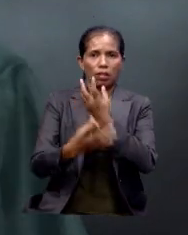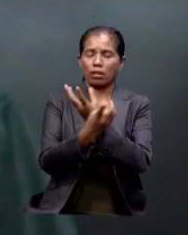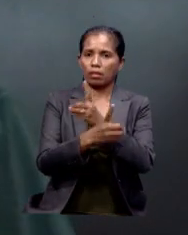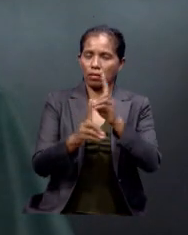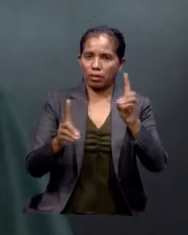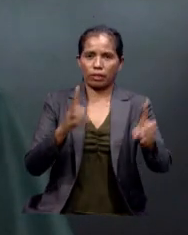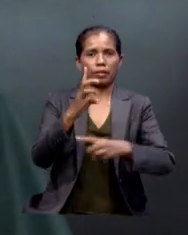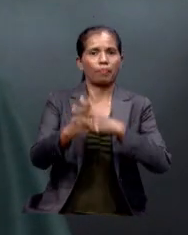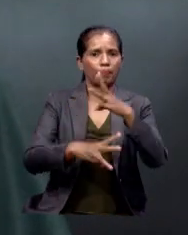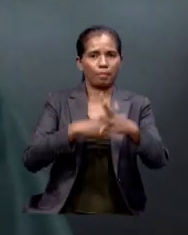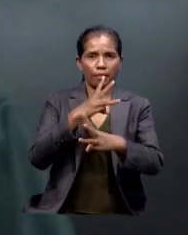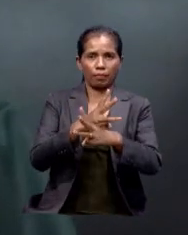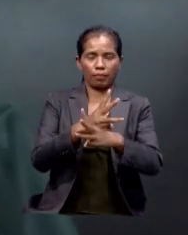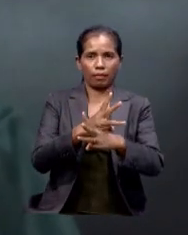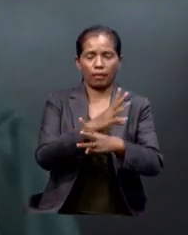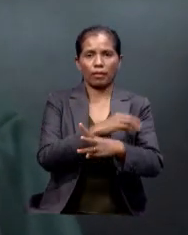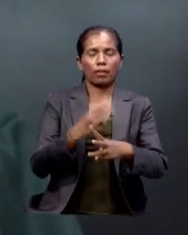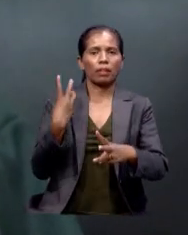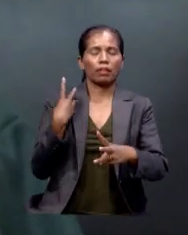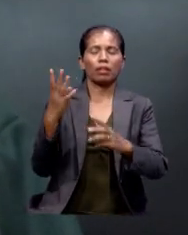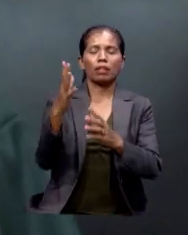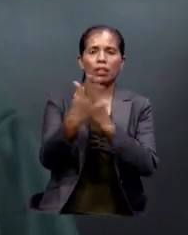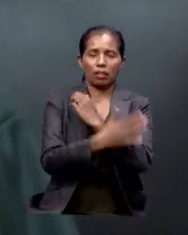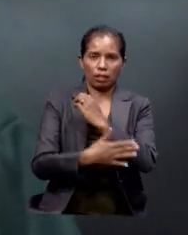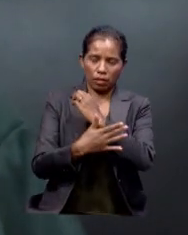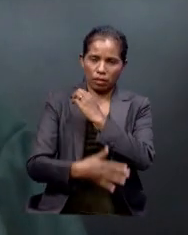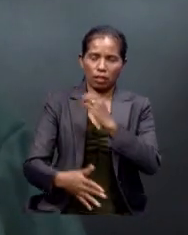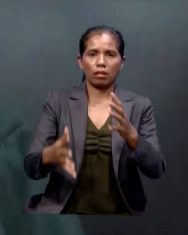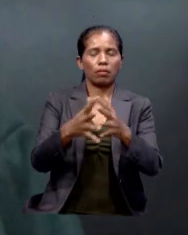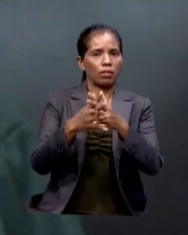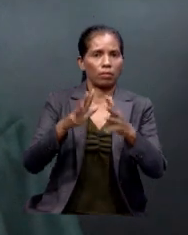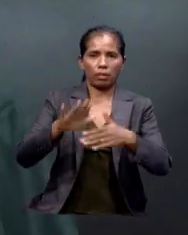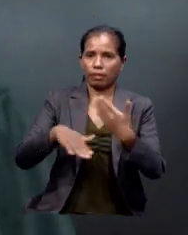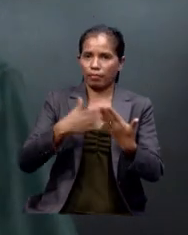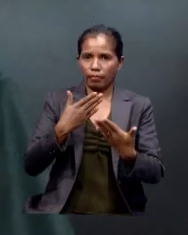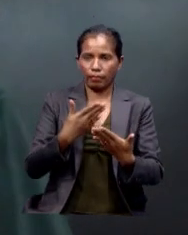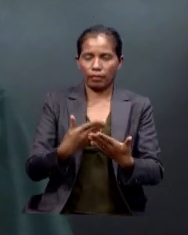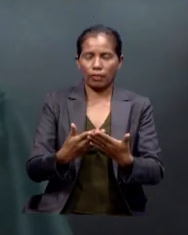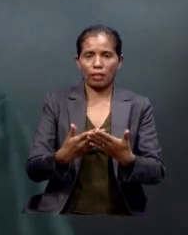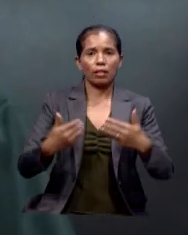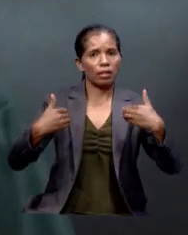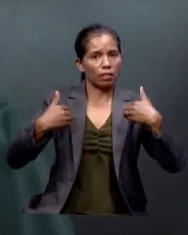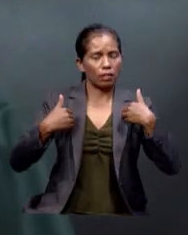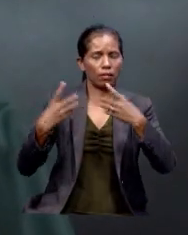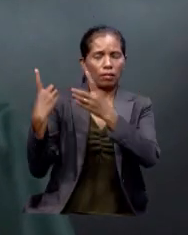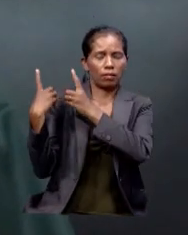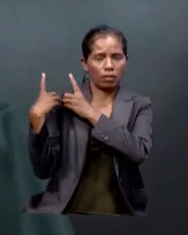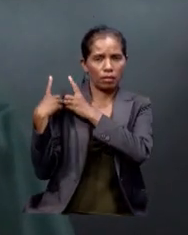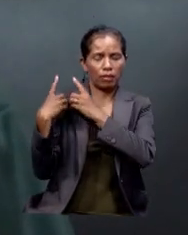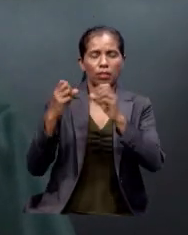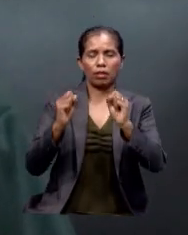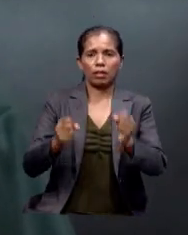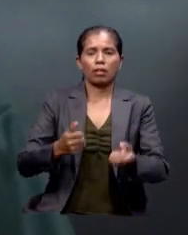mundo, as Nações Unidas, todos nós devemos